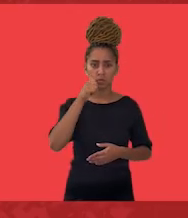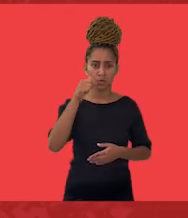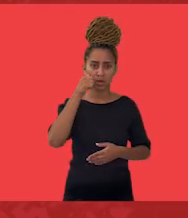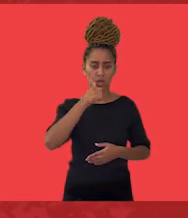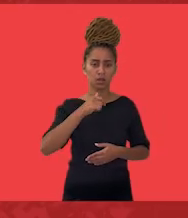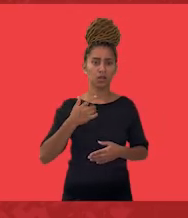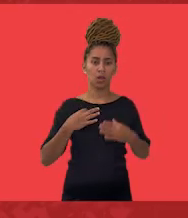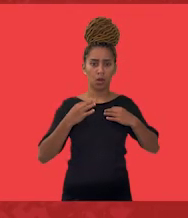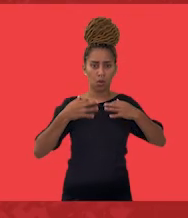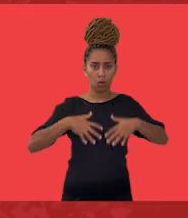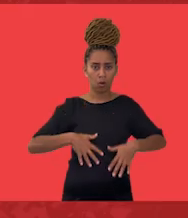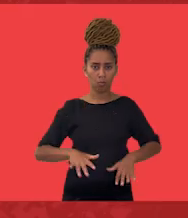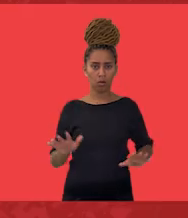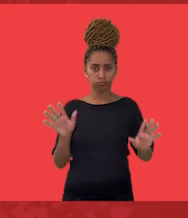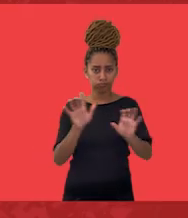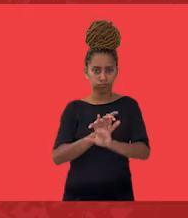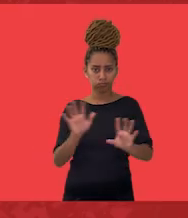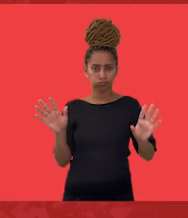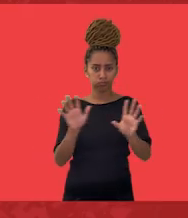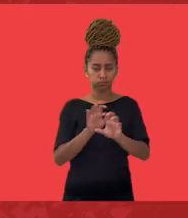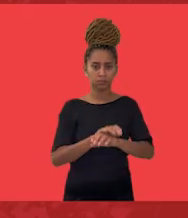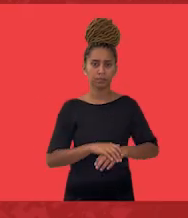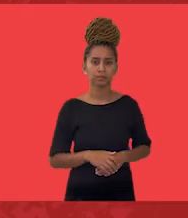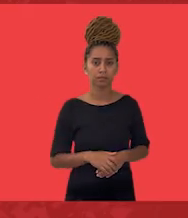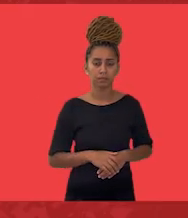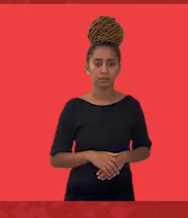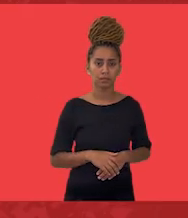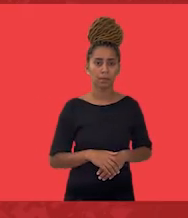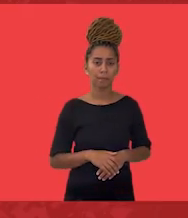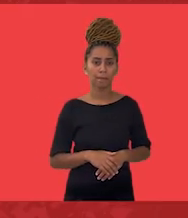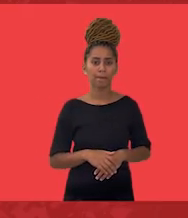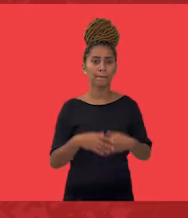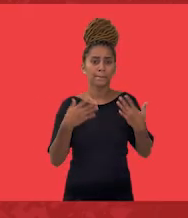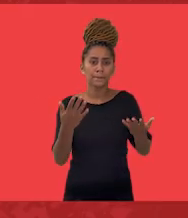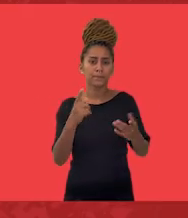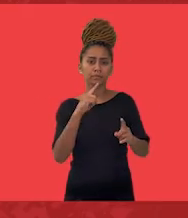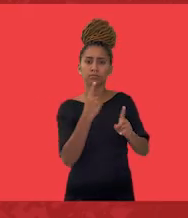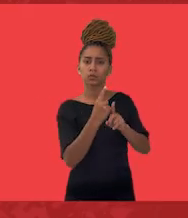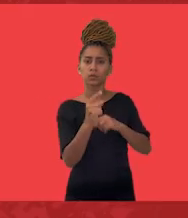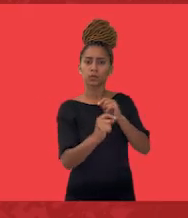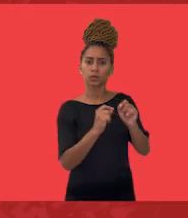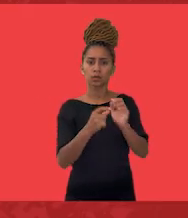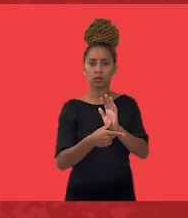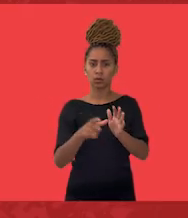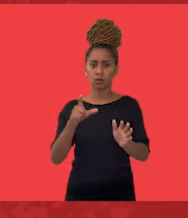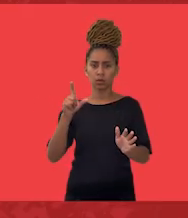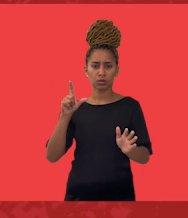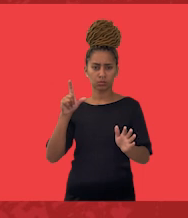e jamais vejo a cor da verdade, que de tão íntima desaparece e